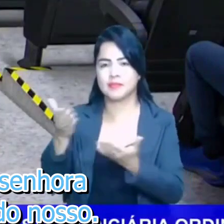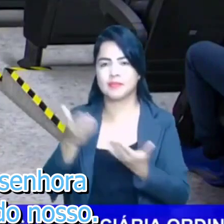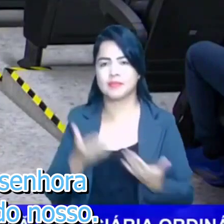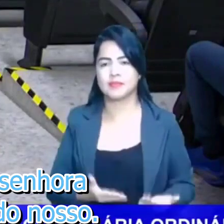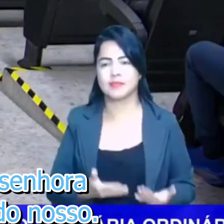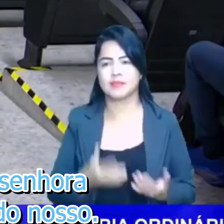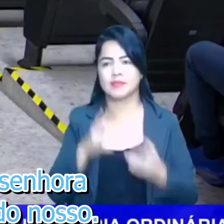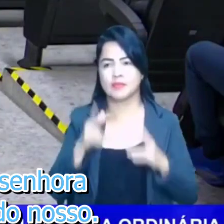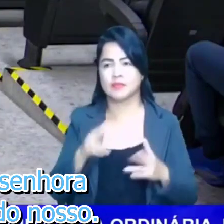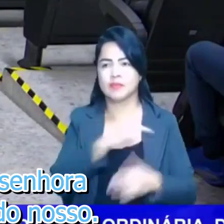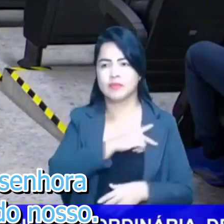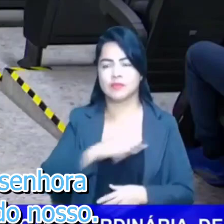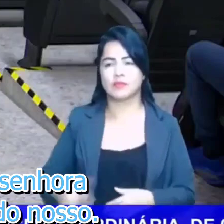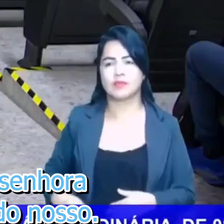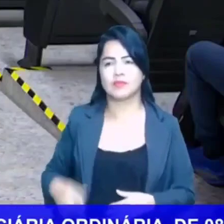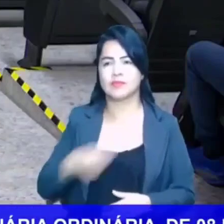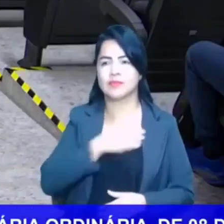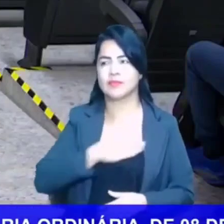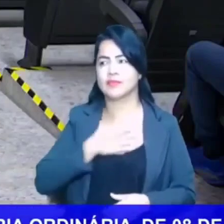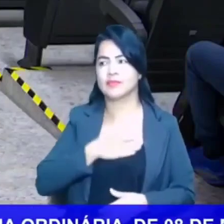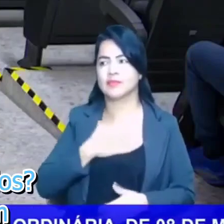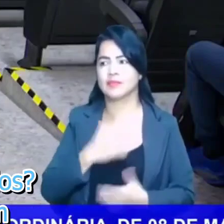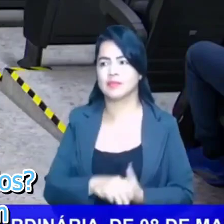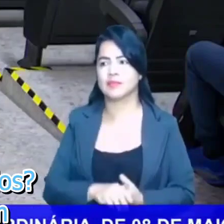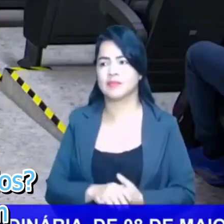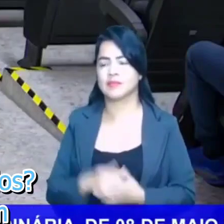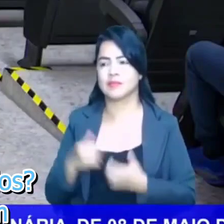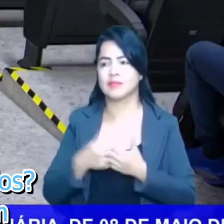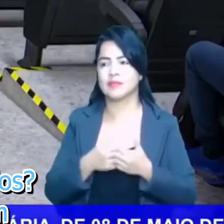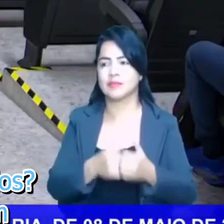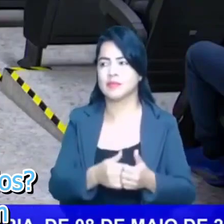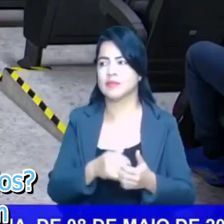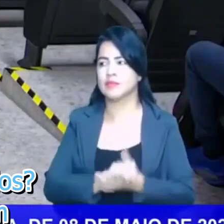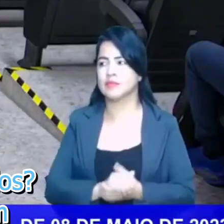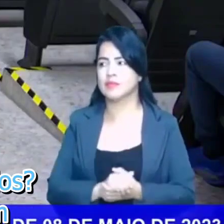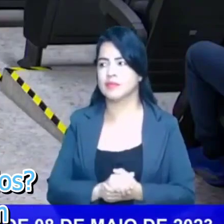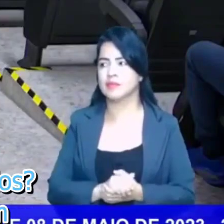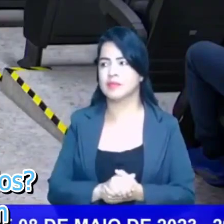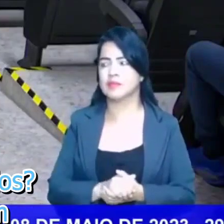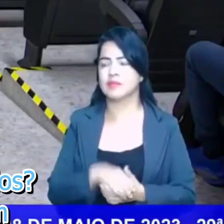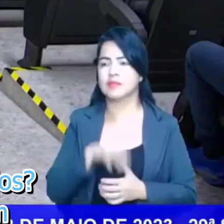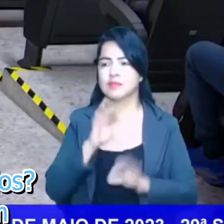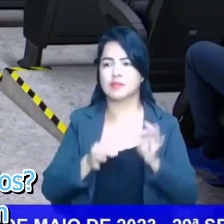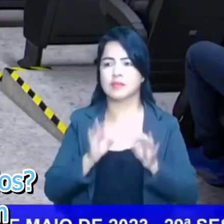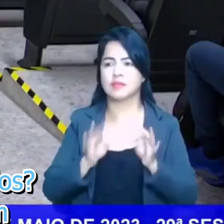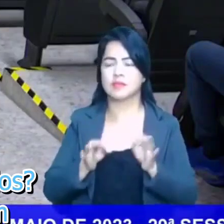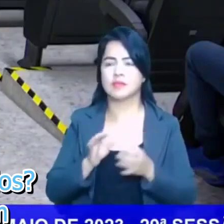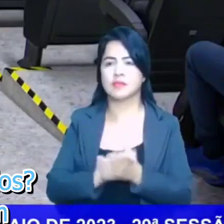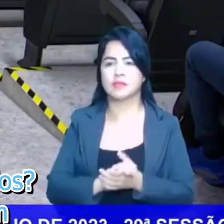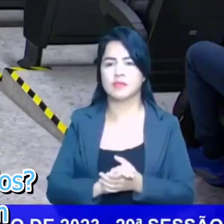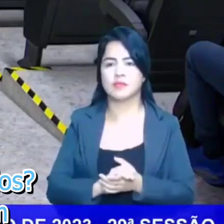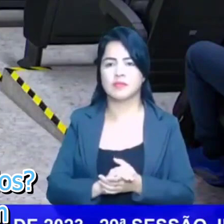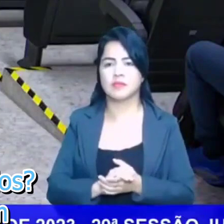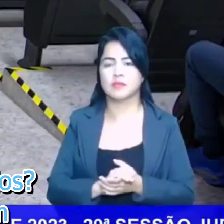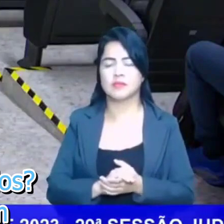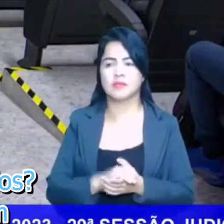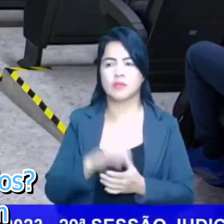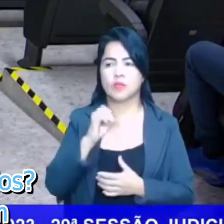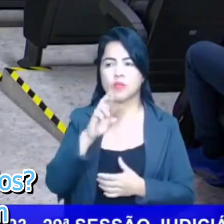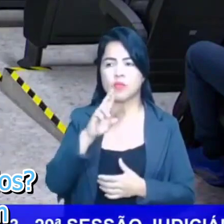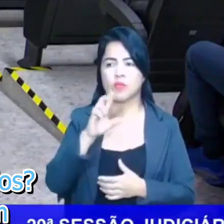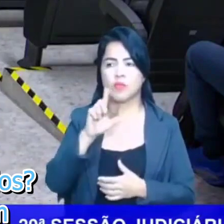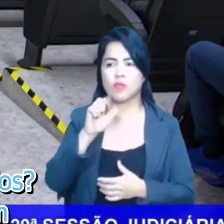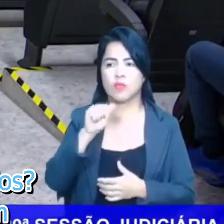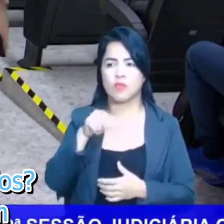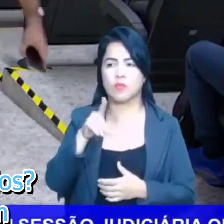Igualmente, presidente, é um prazer. Todo nosso. Acompanhe o relator. Ok. Juiz Orlando Vasconcelos. Eu acompanho, presidente. Algumas pessoas se